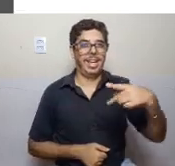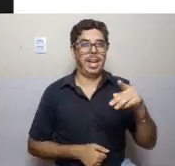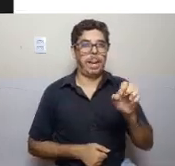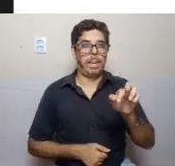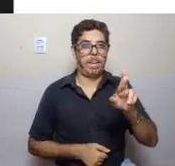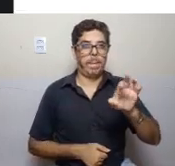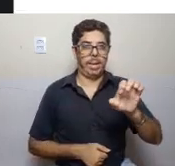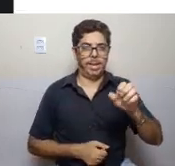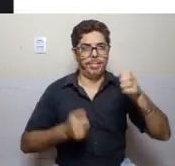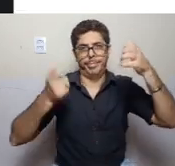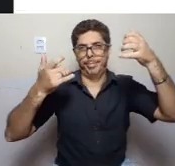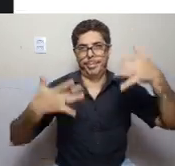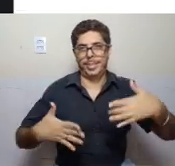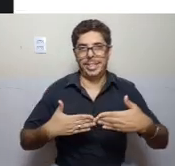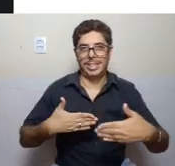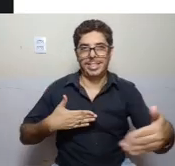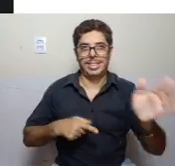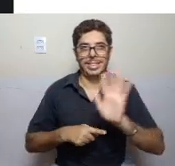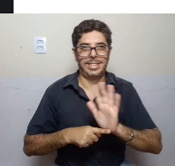vídeo.